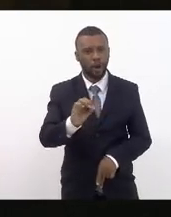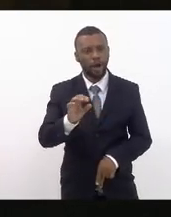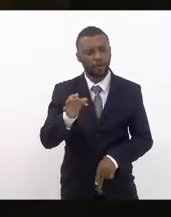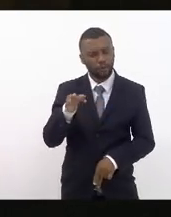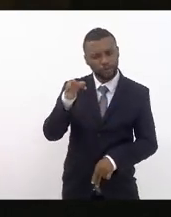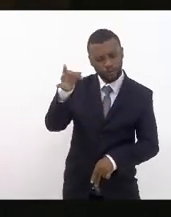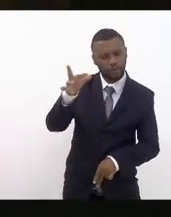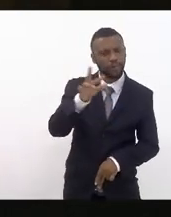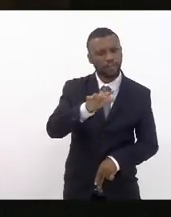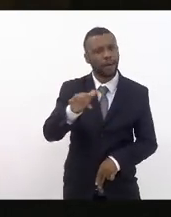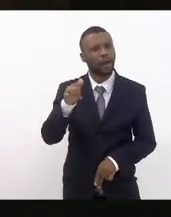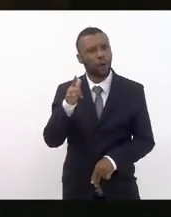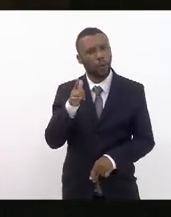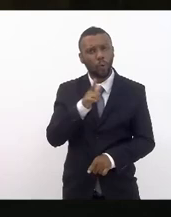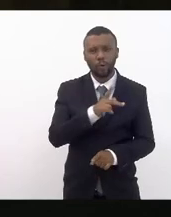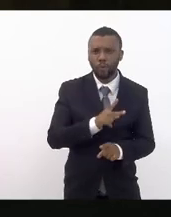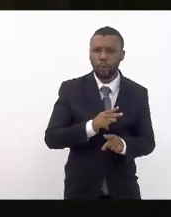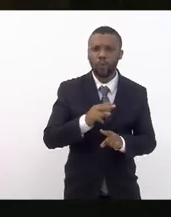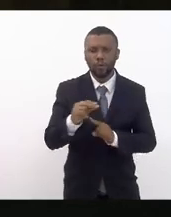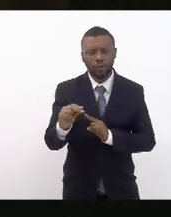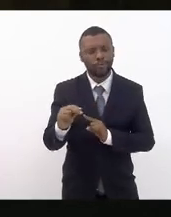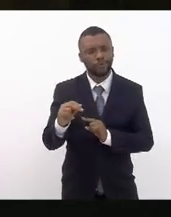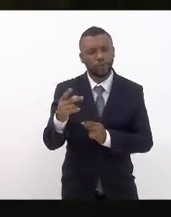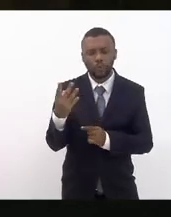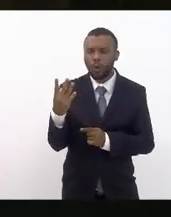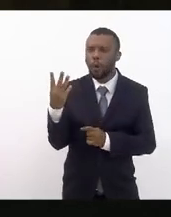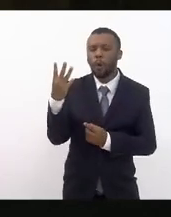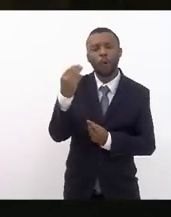conquistarão, nos convenceu a votar